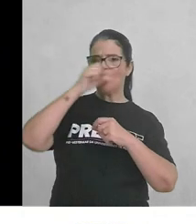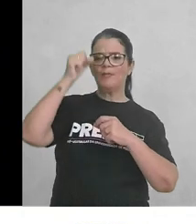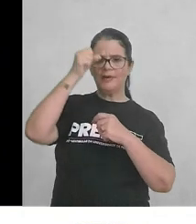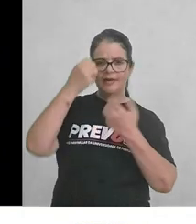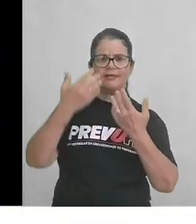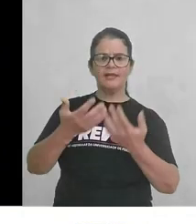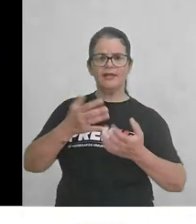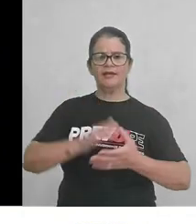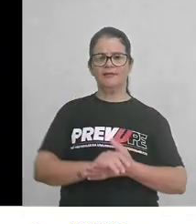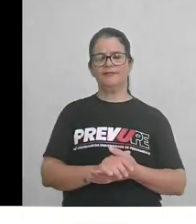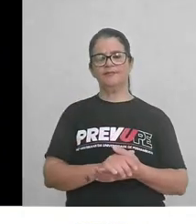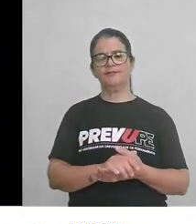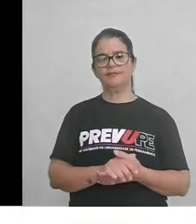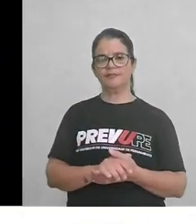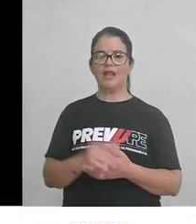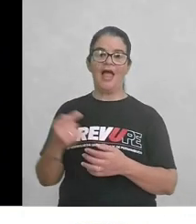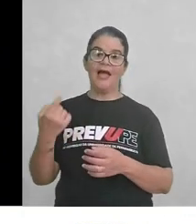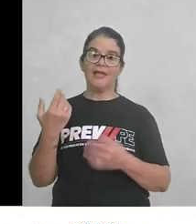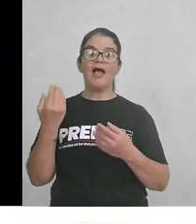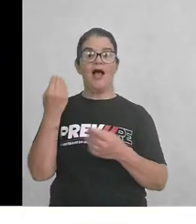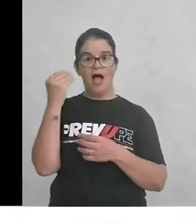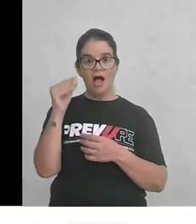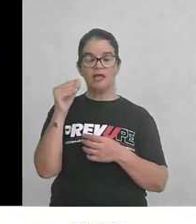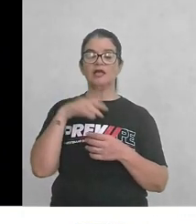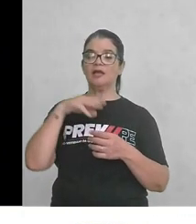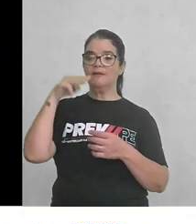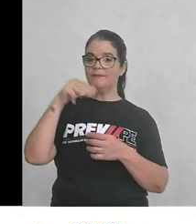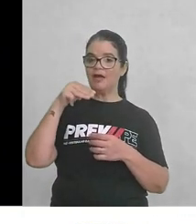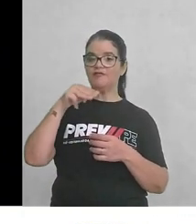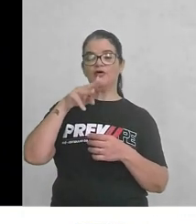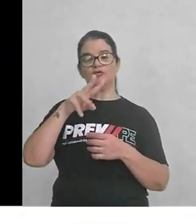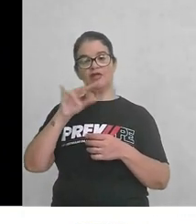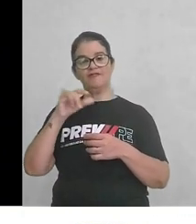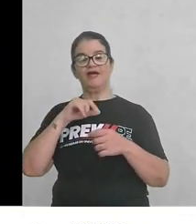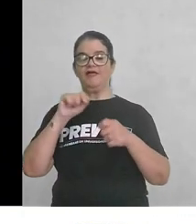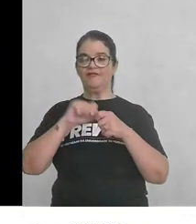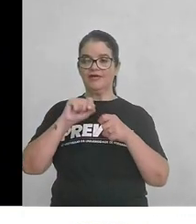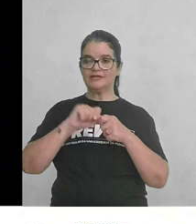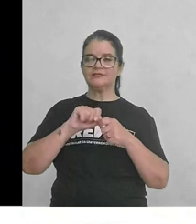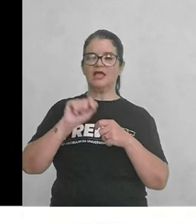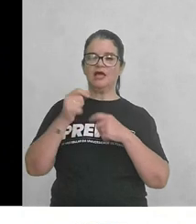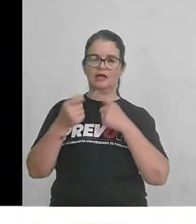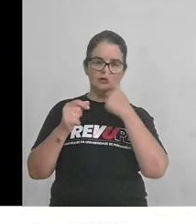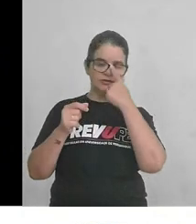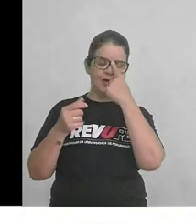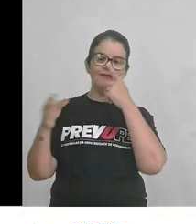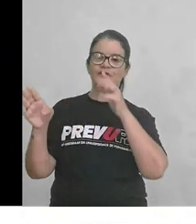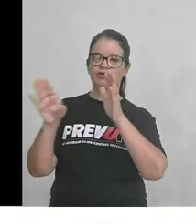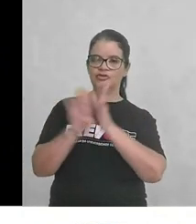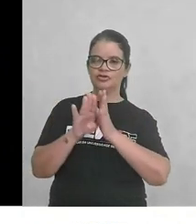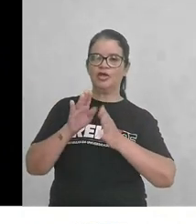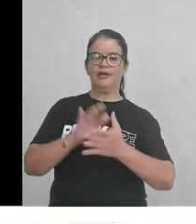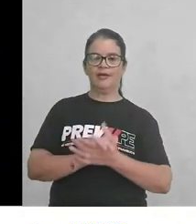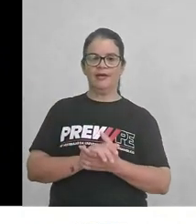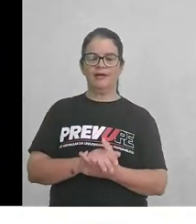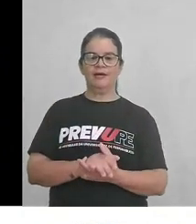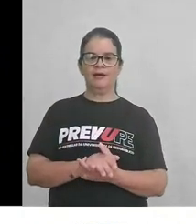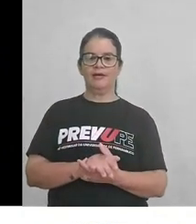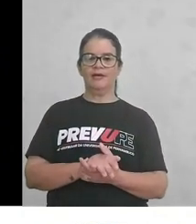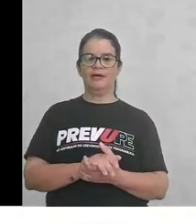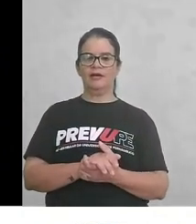a chave. Chega assim, Lhabeiro, Lhabes. Ela vai fazer chá, vai em frente à loja.